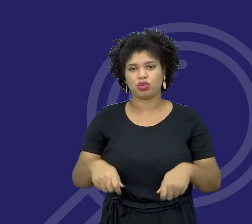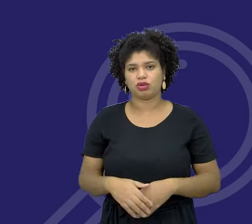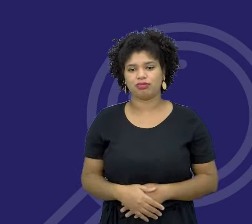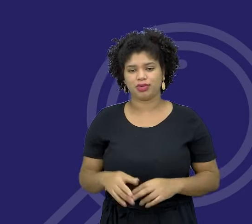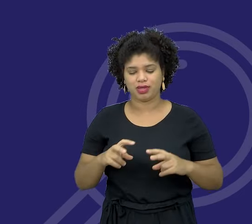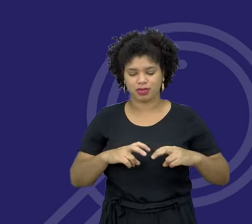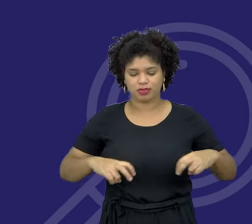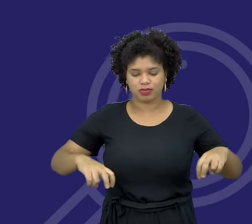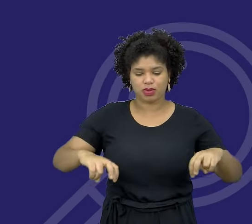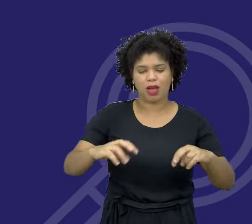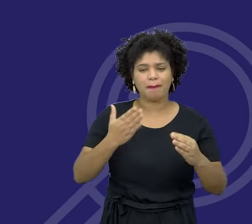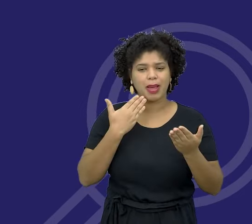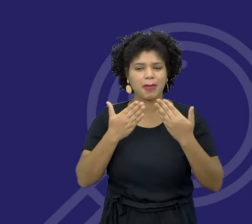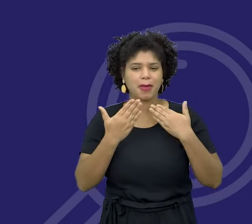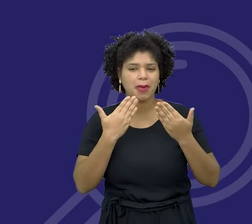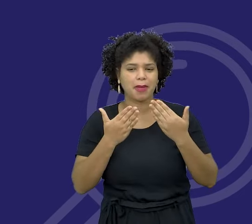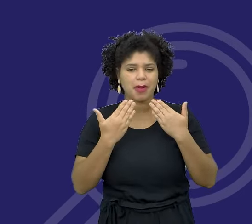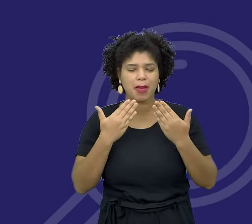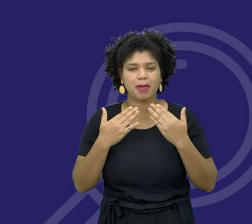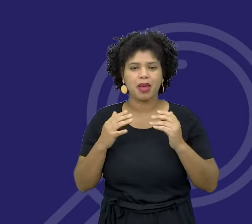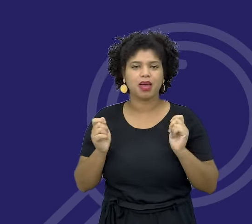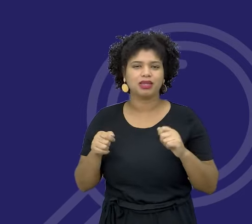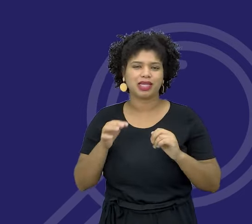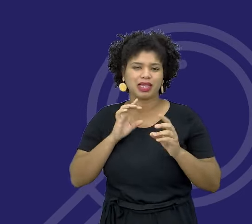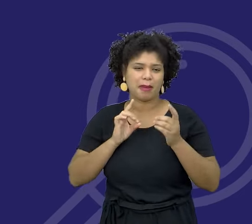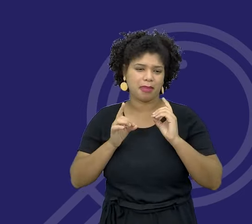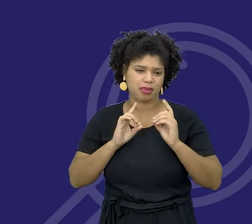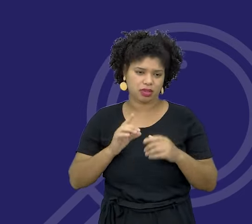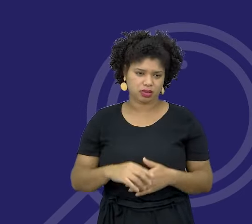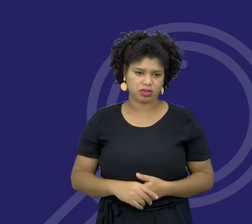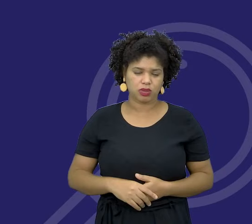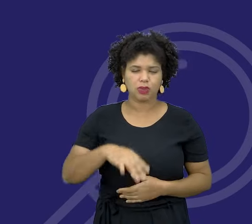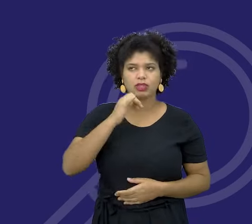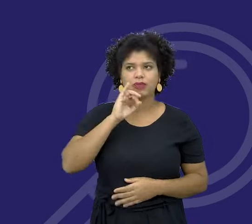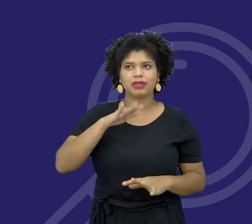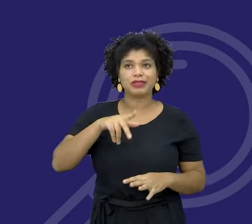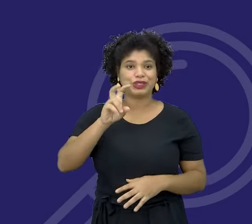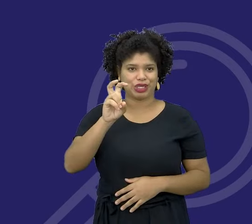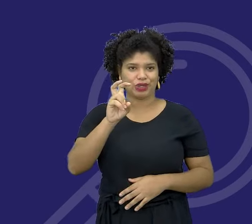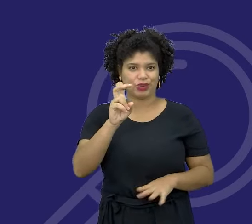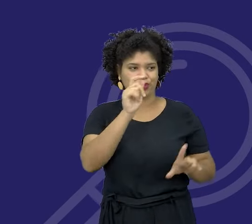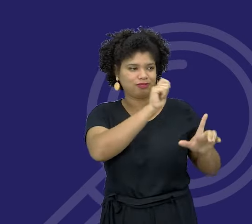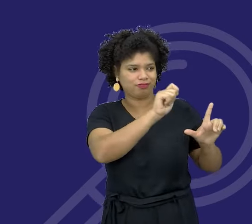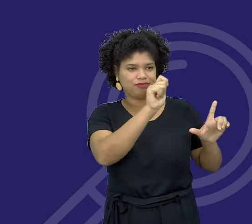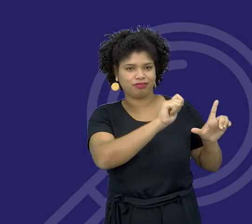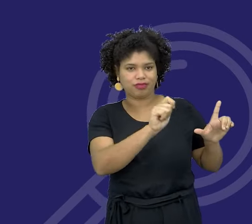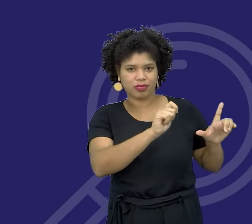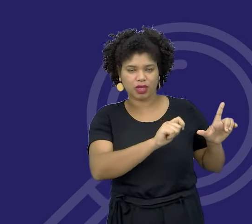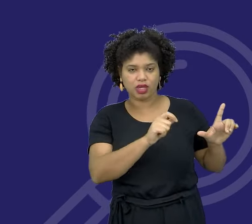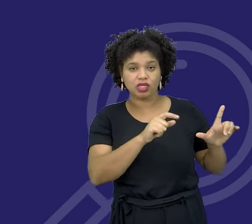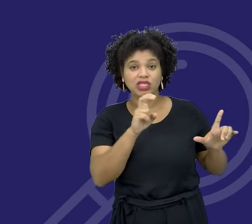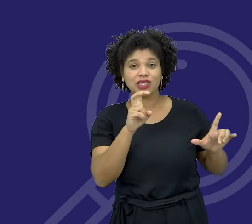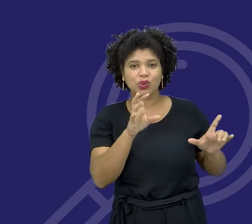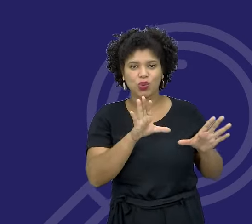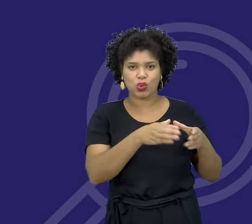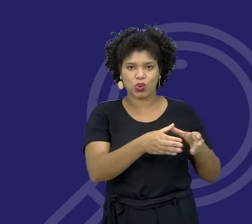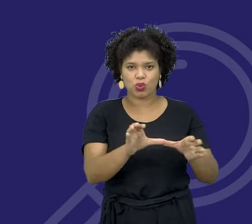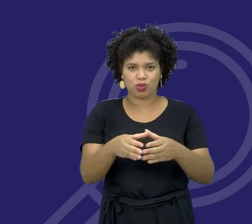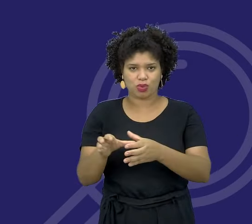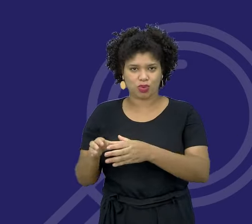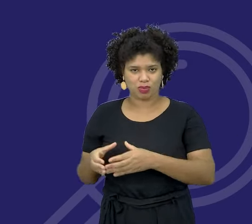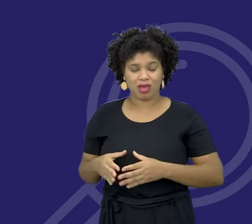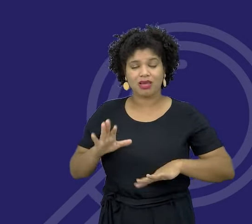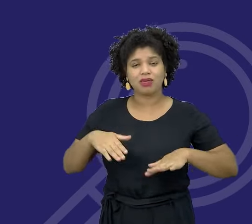pensar que eu tenho várias resoluções. Eu tenho lá 5 resoluções na lousa, né, de 5 grupos diferentes. E ali vai haver